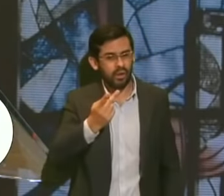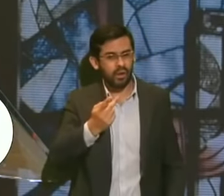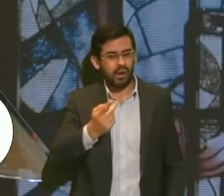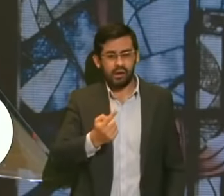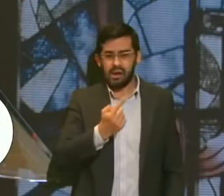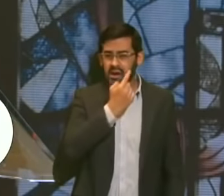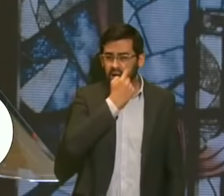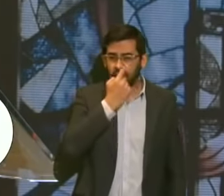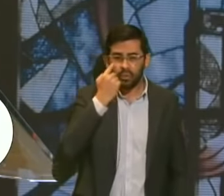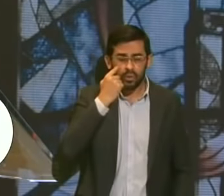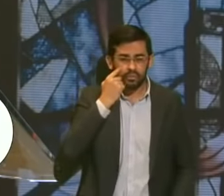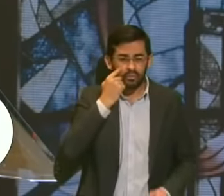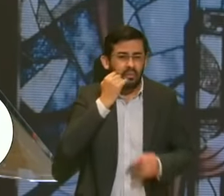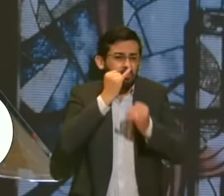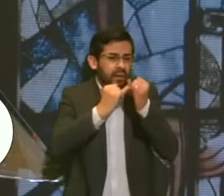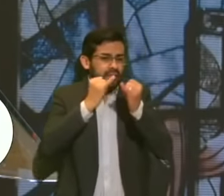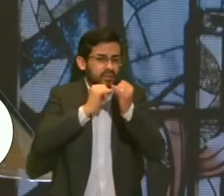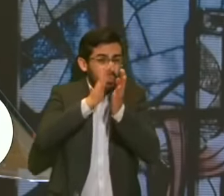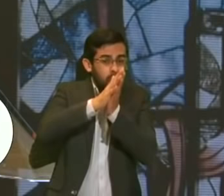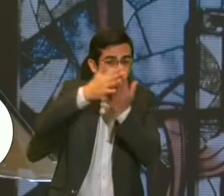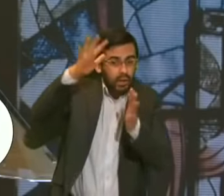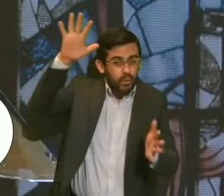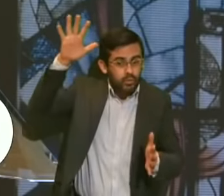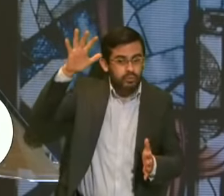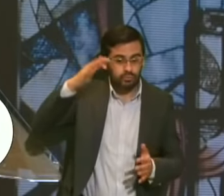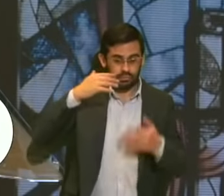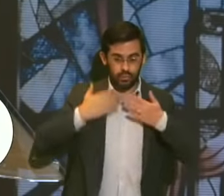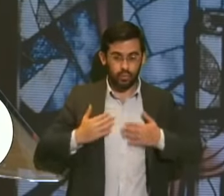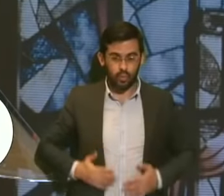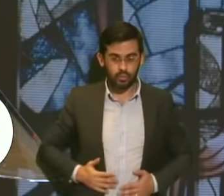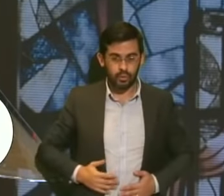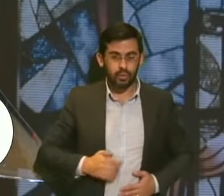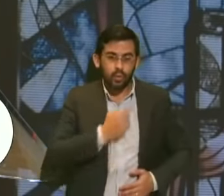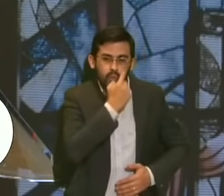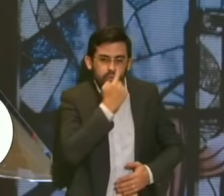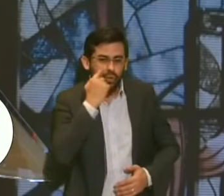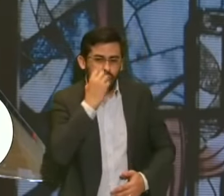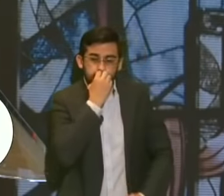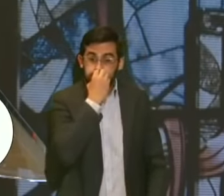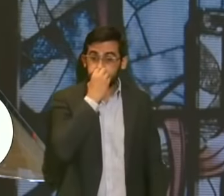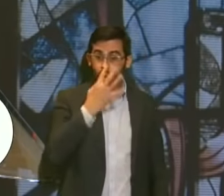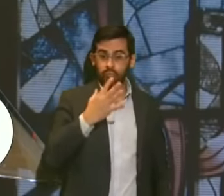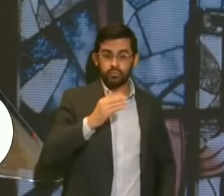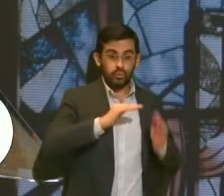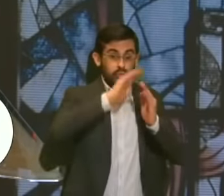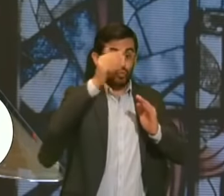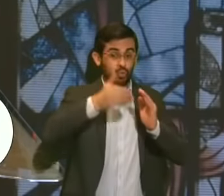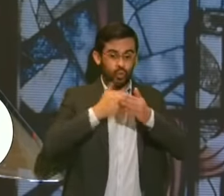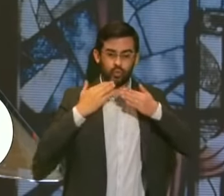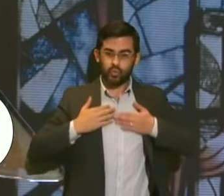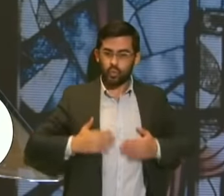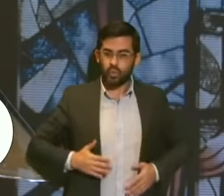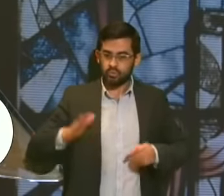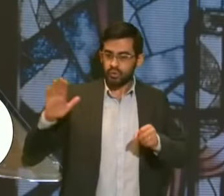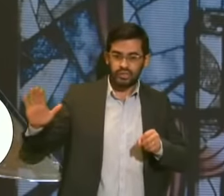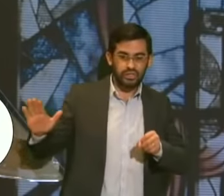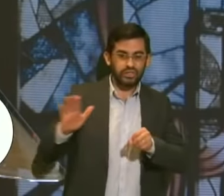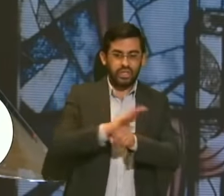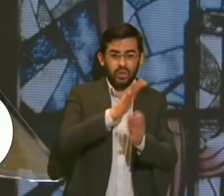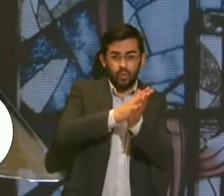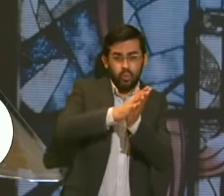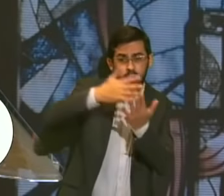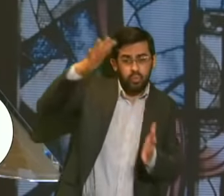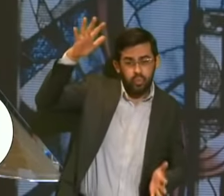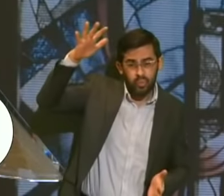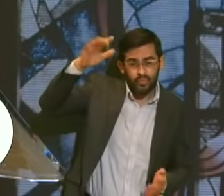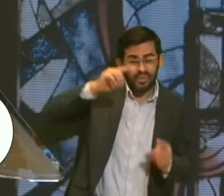uma luz para o corpo. Quando os olhos de vocês são bons, todo o seu corpo fica cheio de luz.